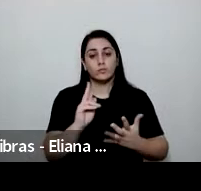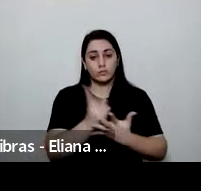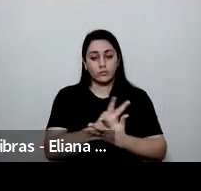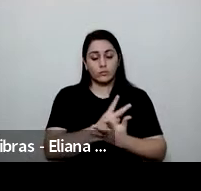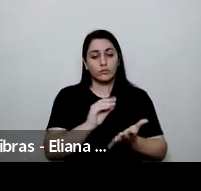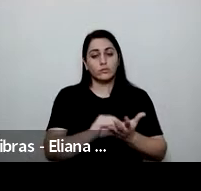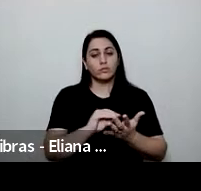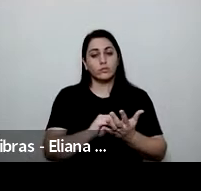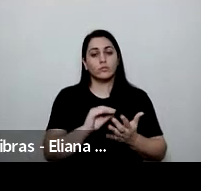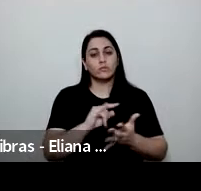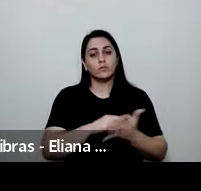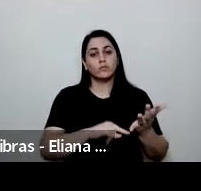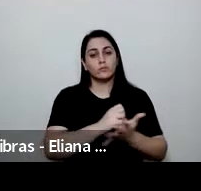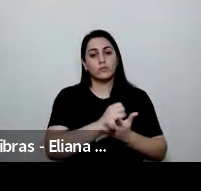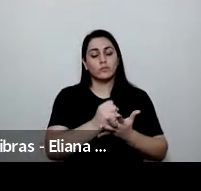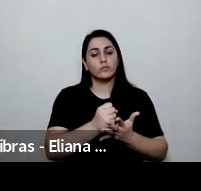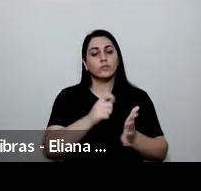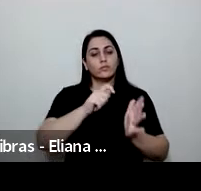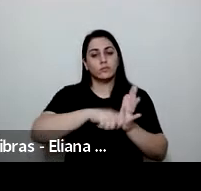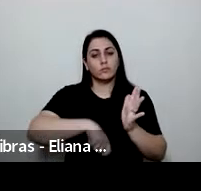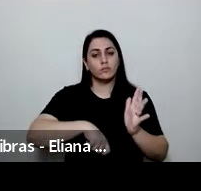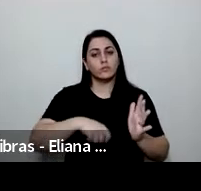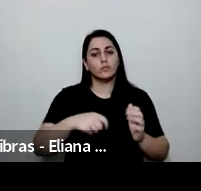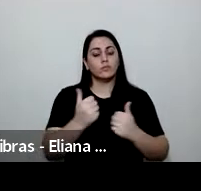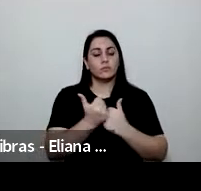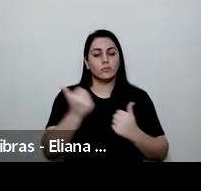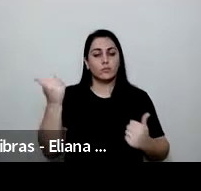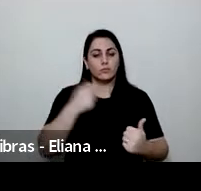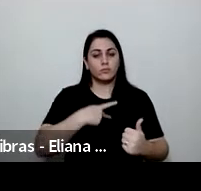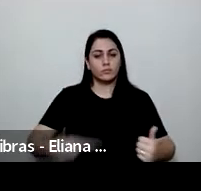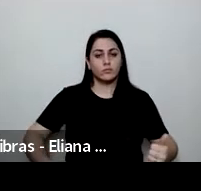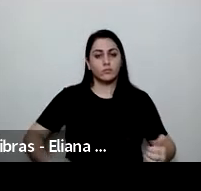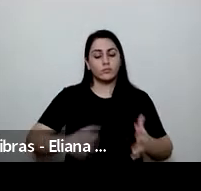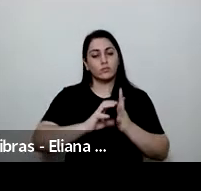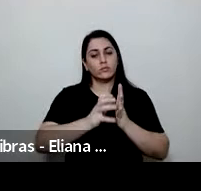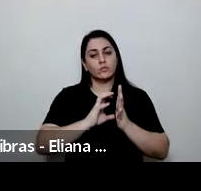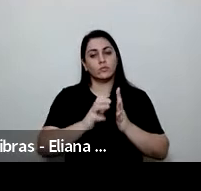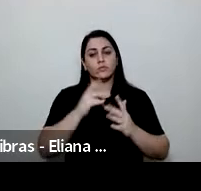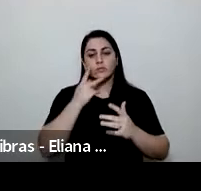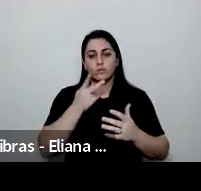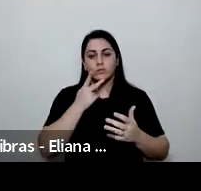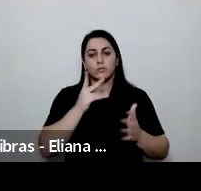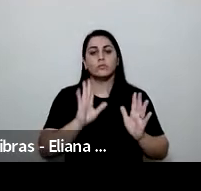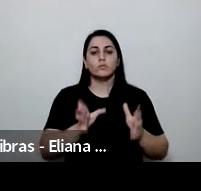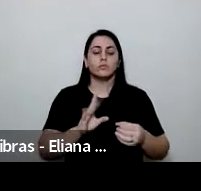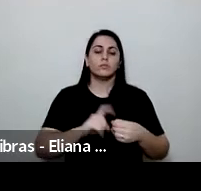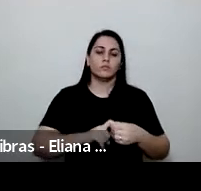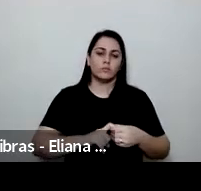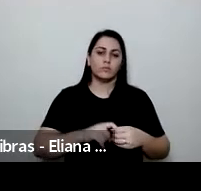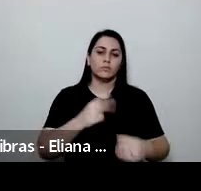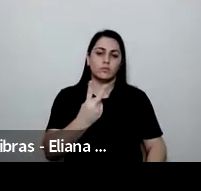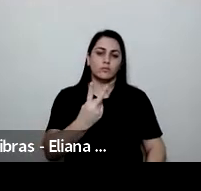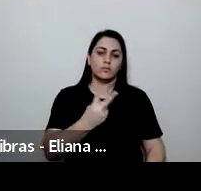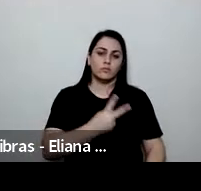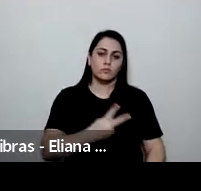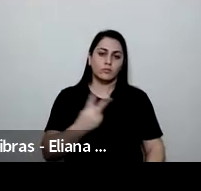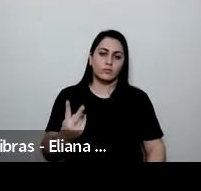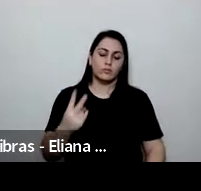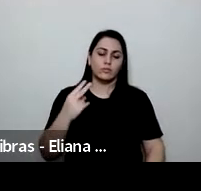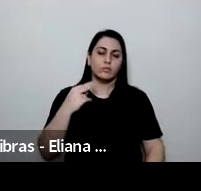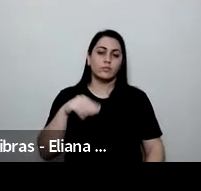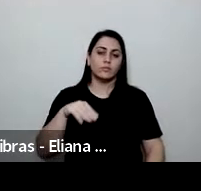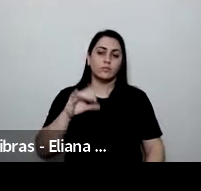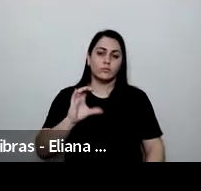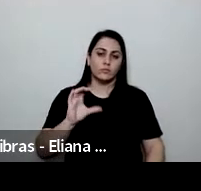apresentou a declaração de filiação assinada pelo vice-presidente do partido indicando que é filiado desde 22 de Março 2002